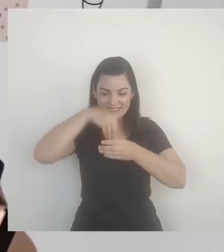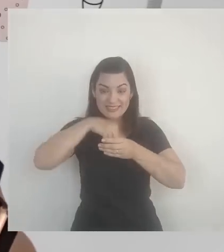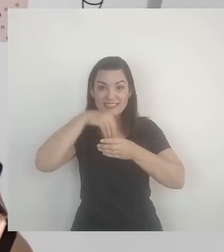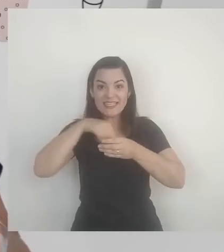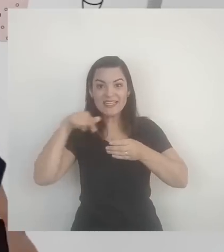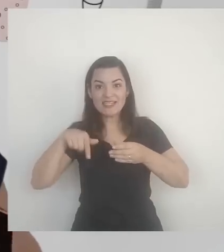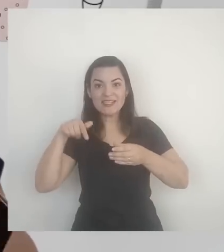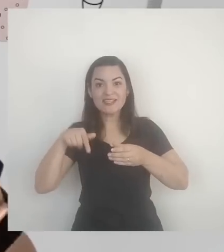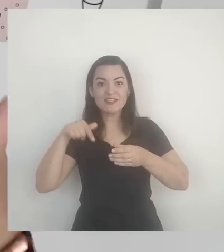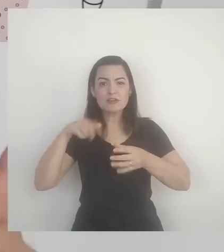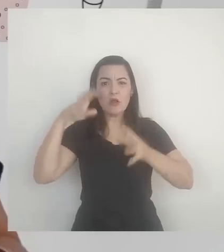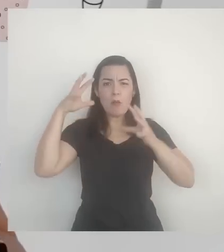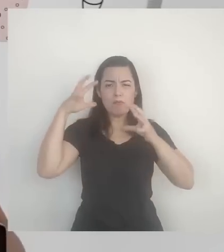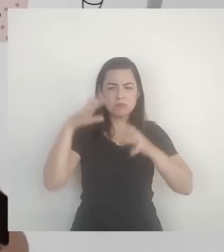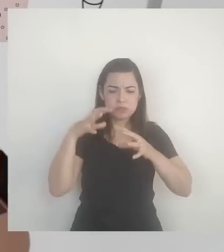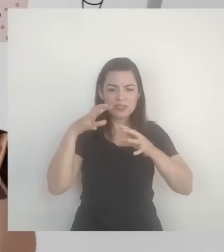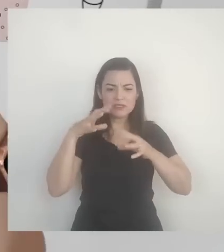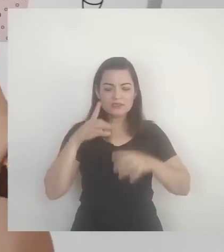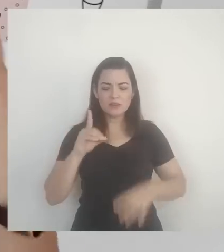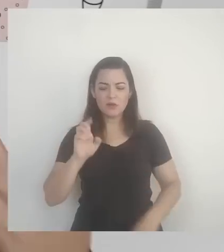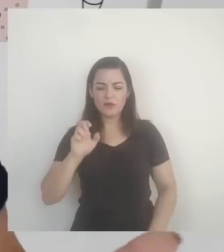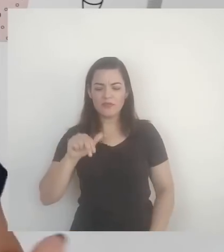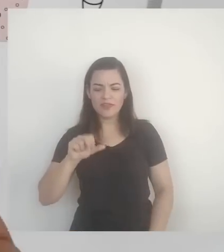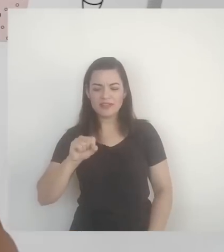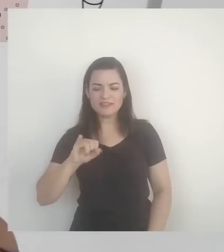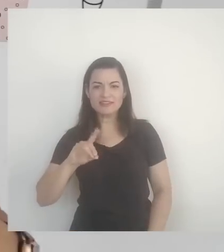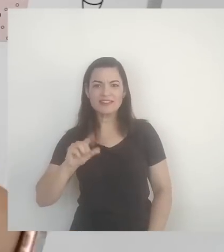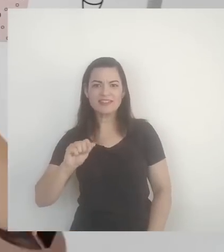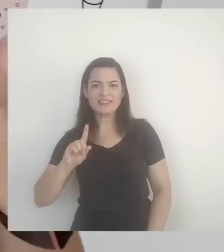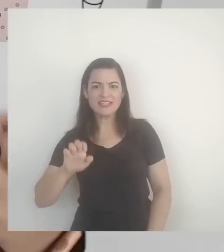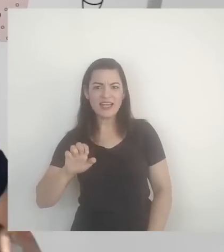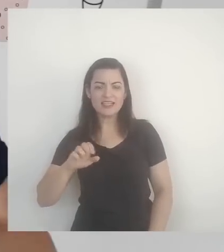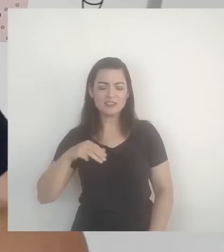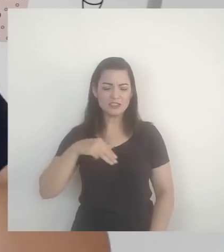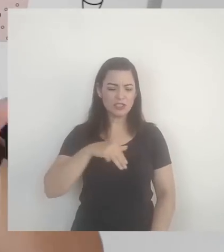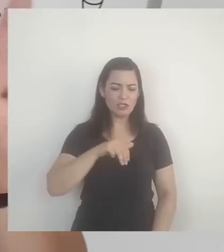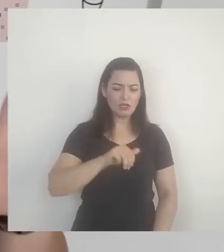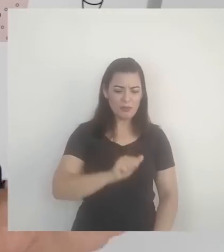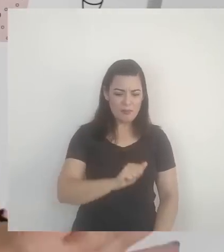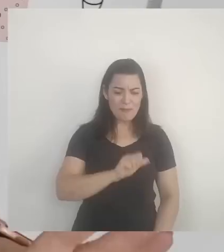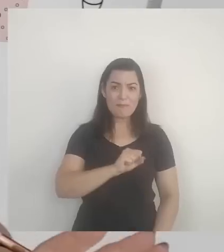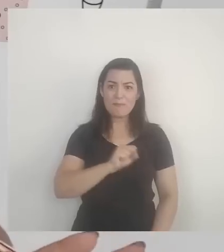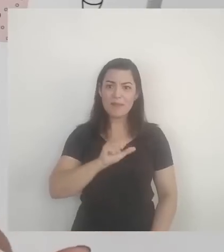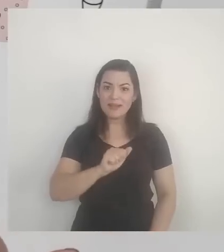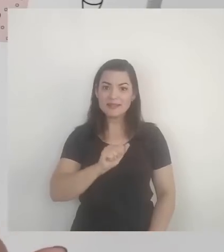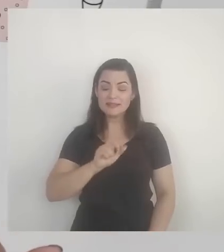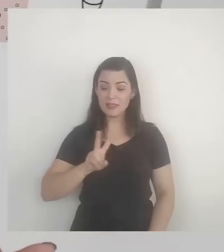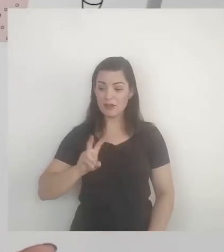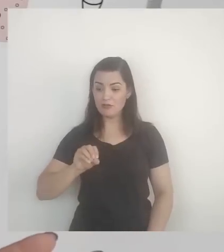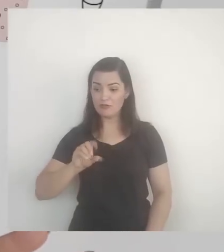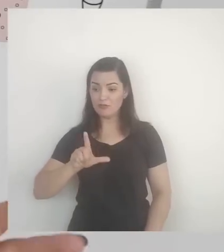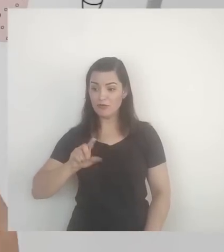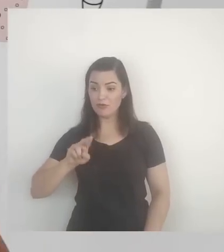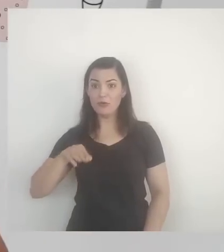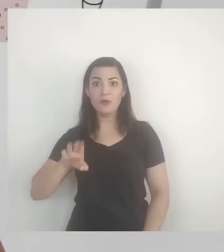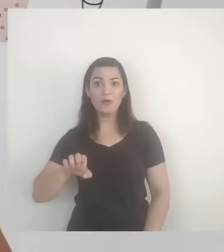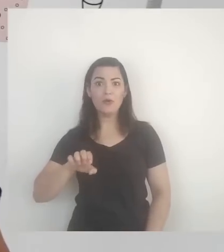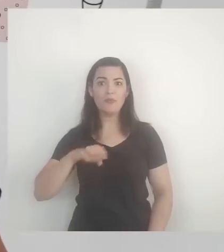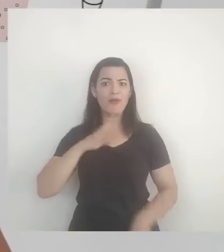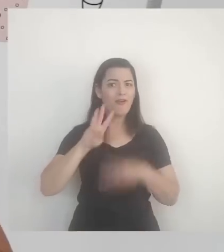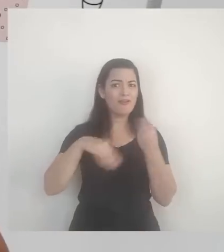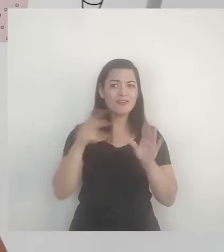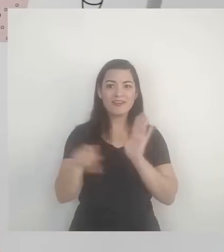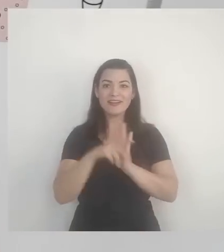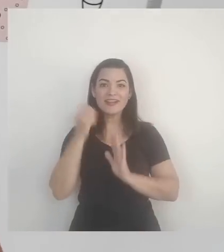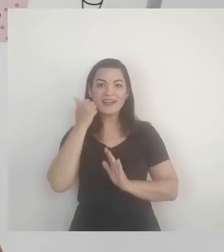volume ali dentro, e aí toda essa dinâmica de pressão, densidade, massa, volume, toda essa confusão da ciência